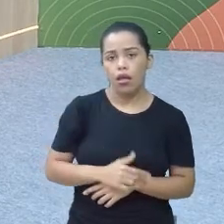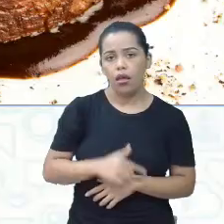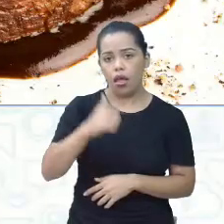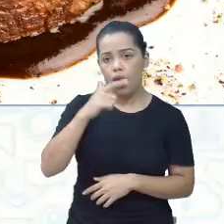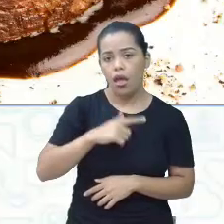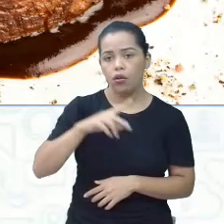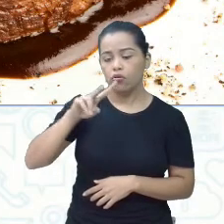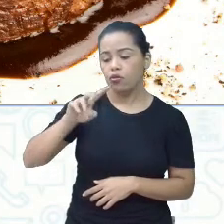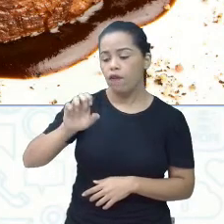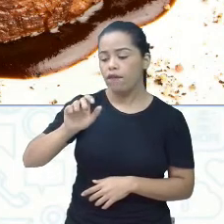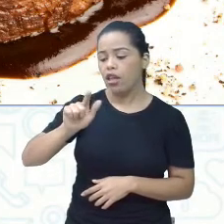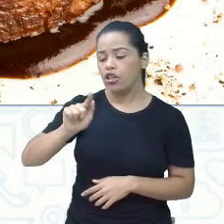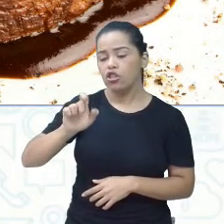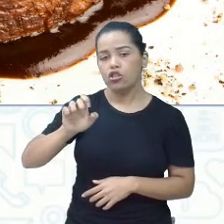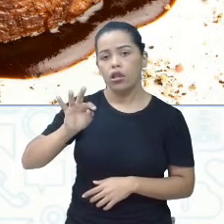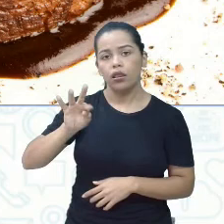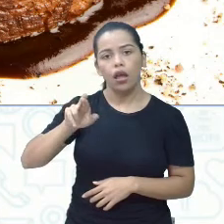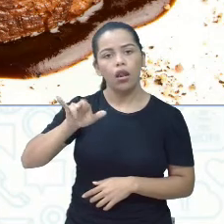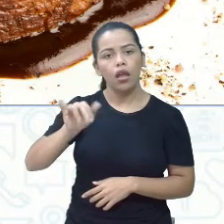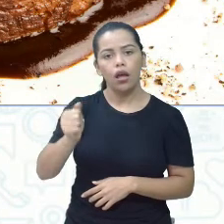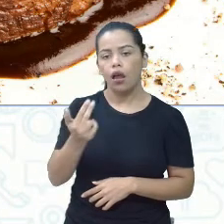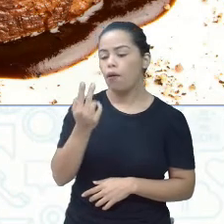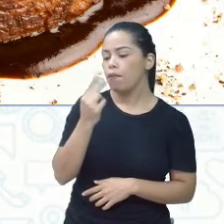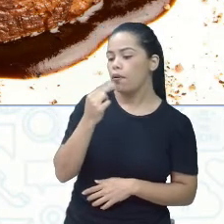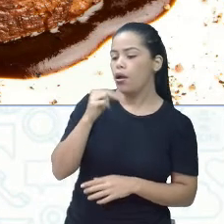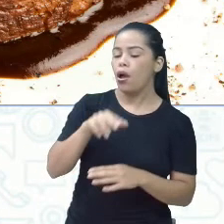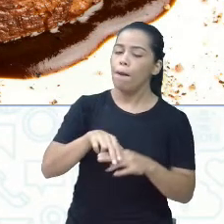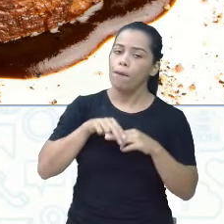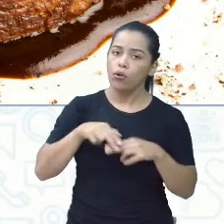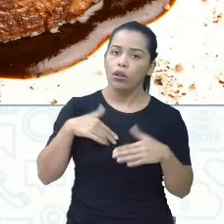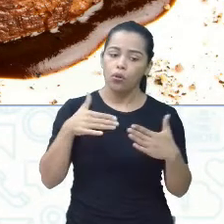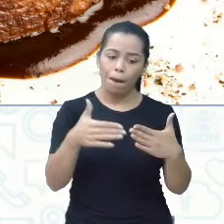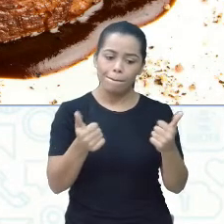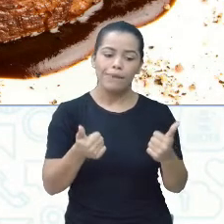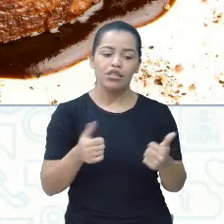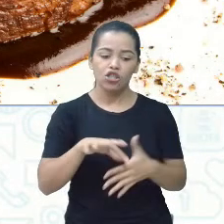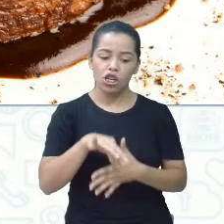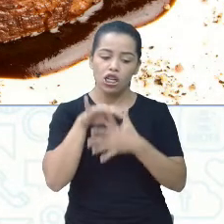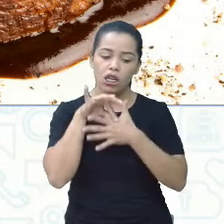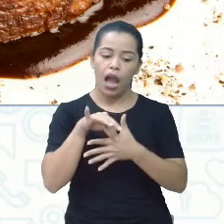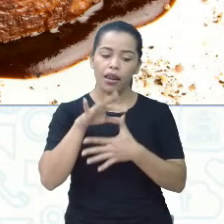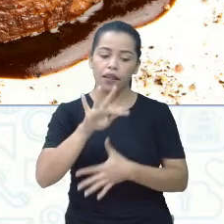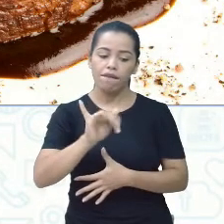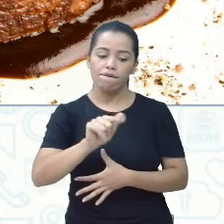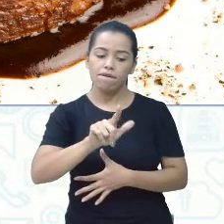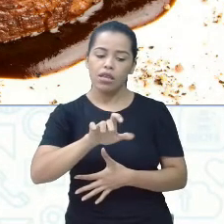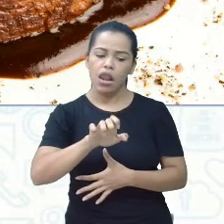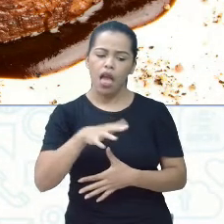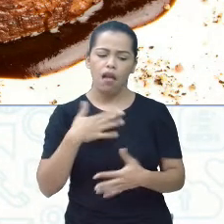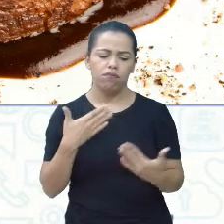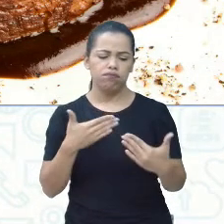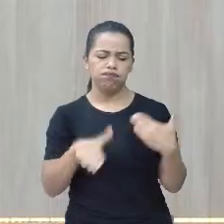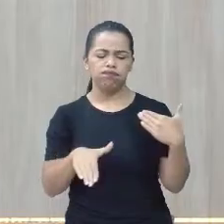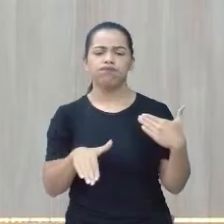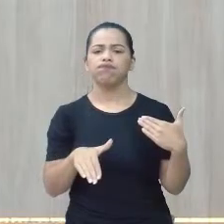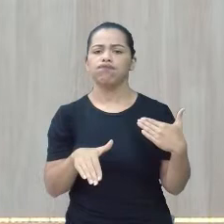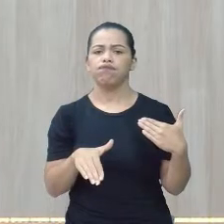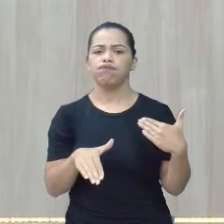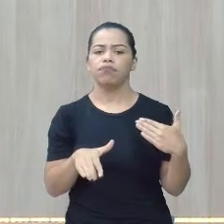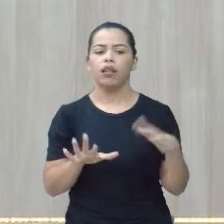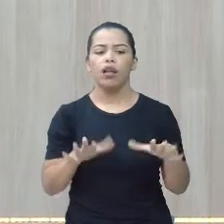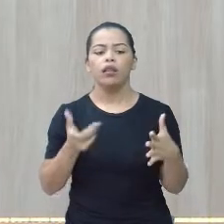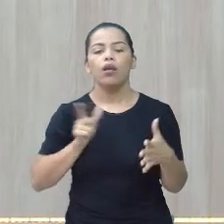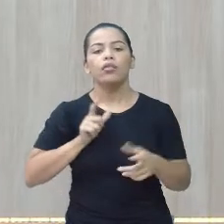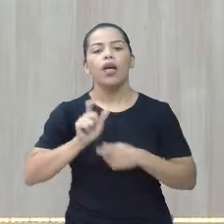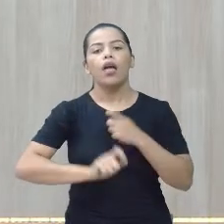eu sou vegetariana e por isso pedi um filé de carne. Veja só como esse comportamento é contrastante. Então, aqui a gente tem a